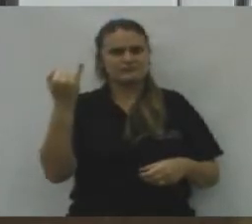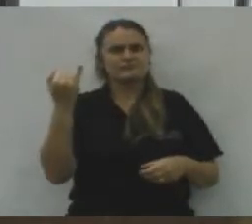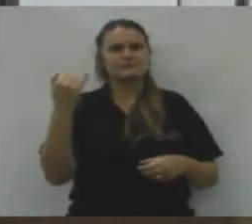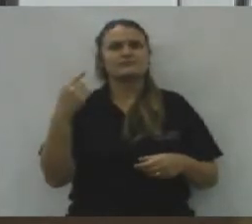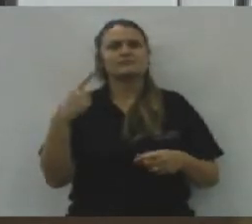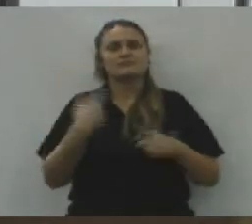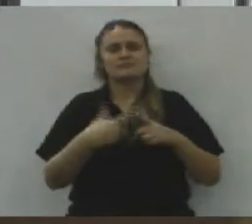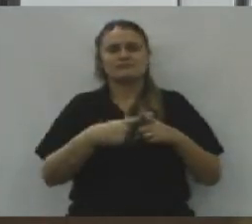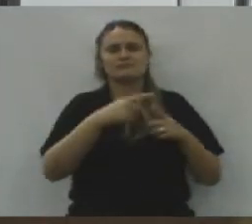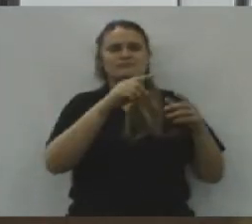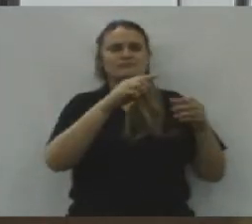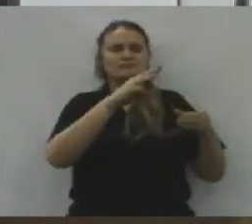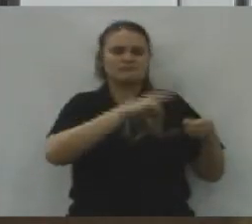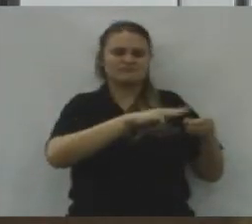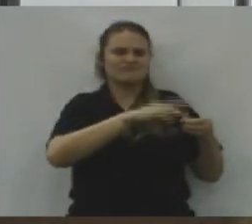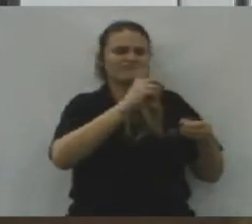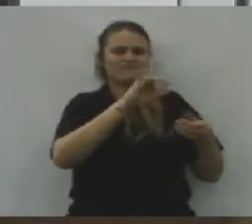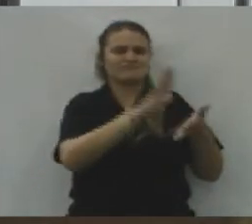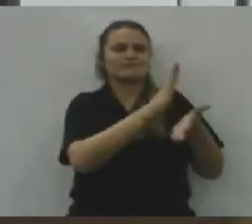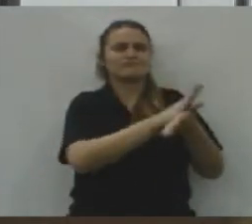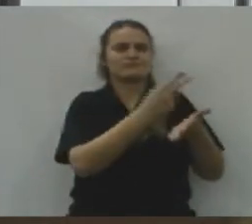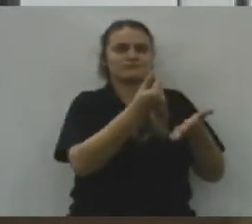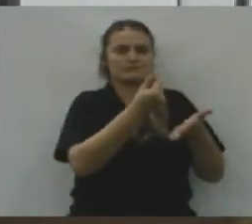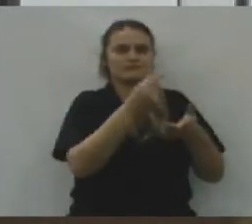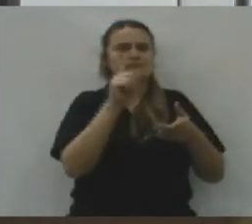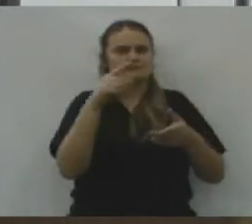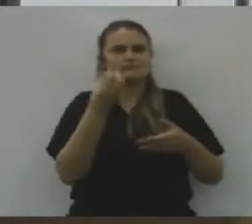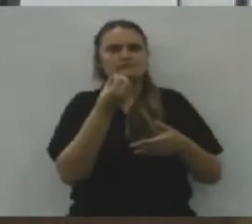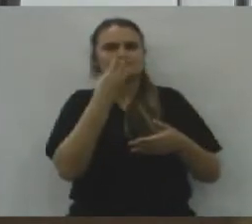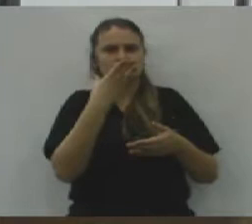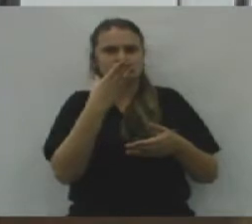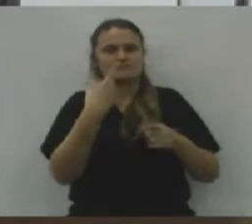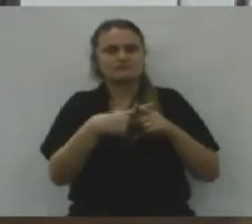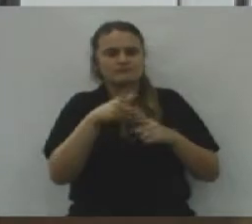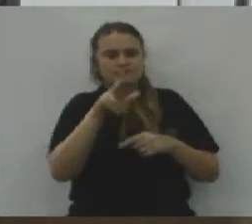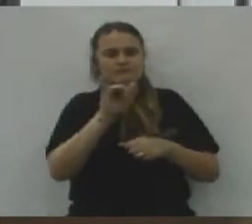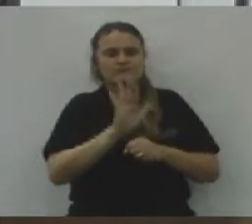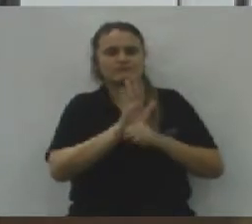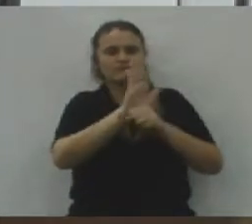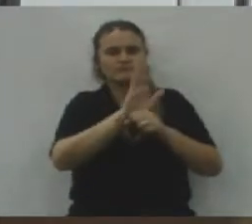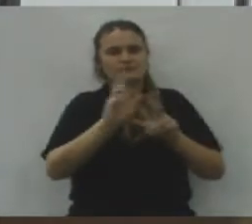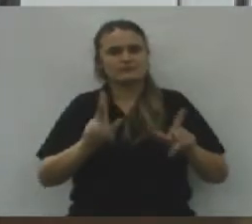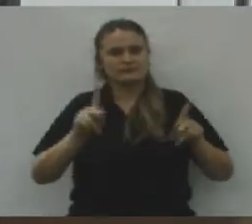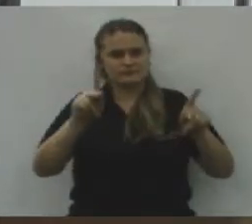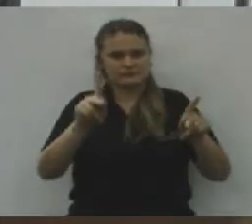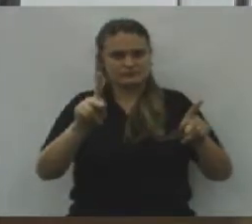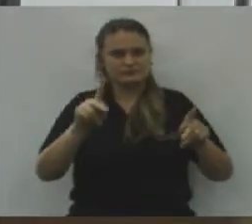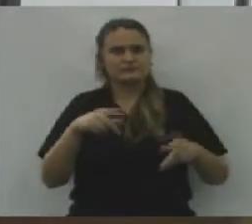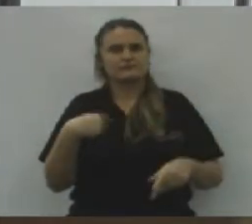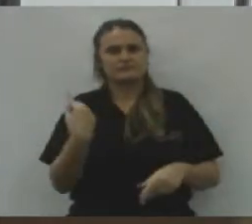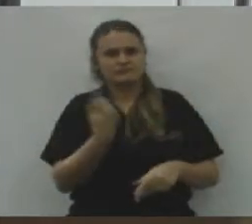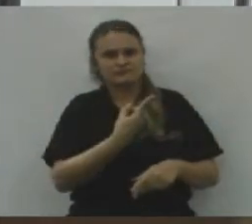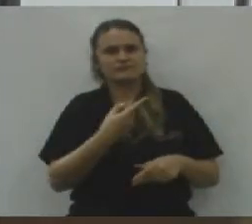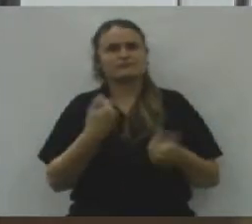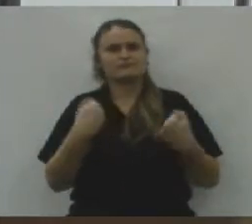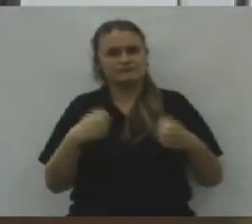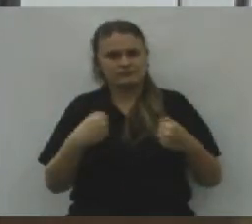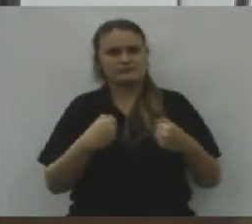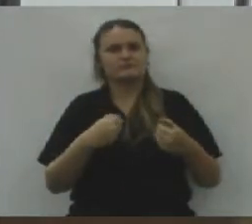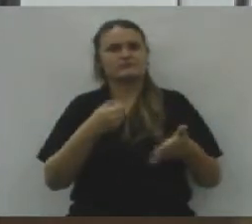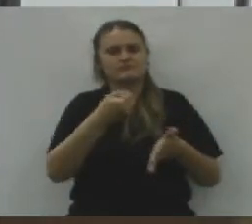e, independente de quanto onerar, isto é em benefício à população, e é uma coisa que nós precisamos